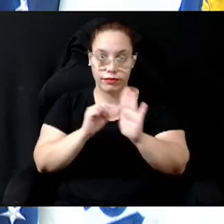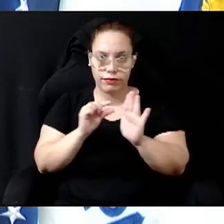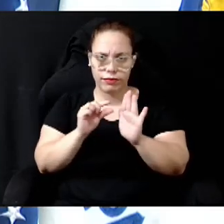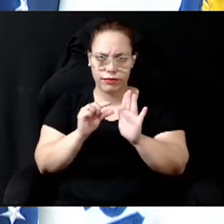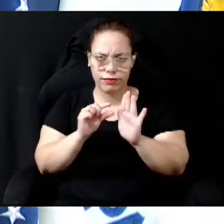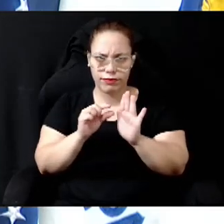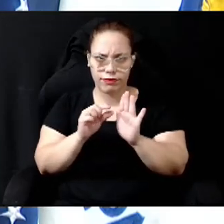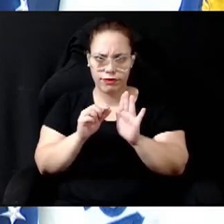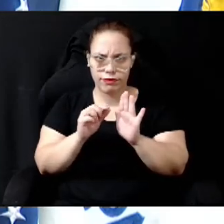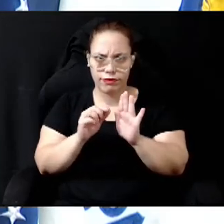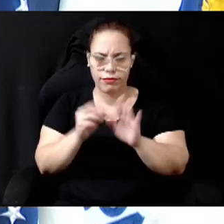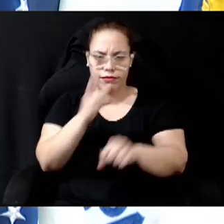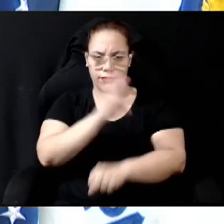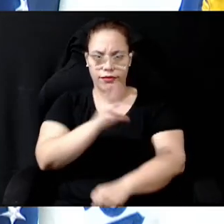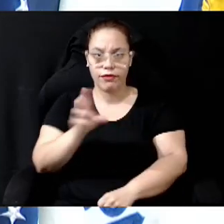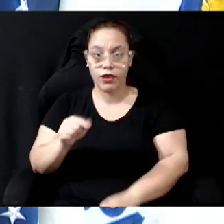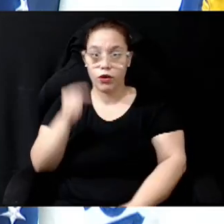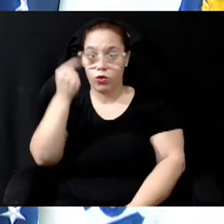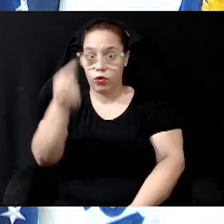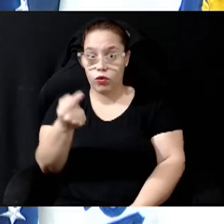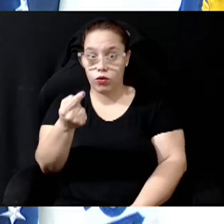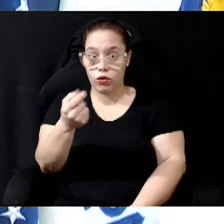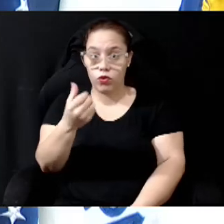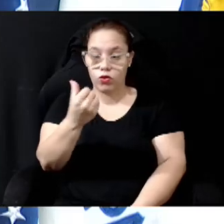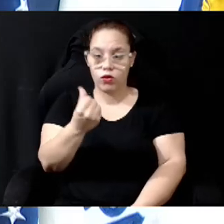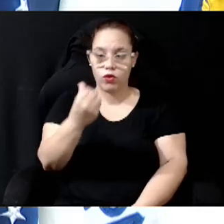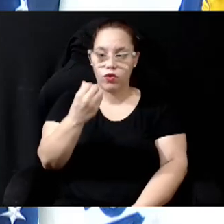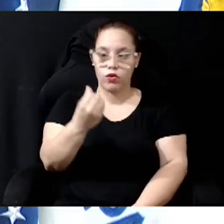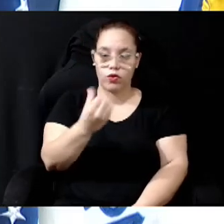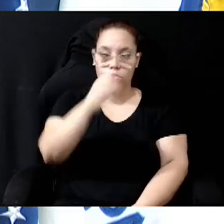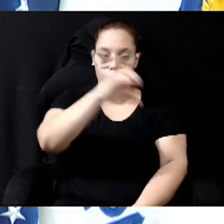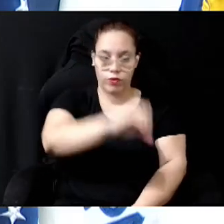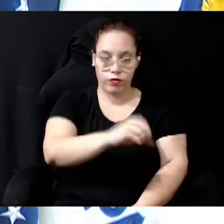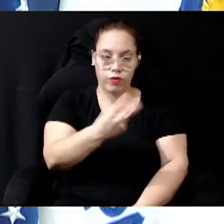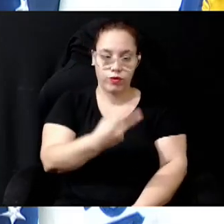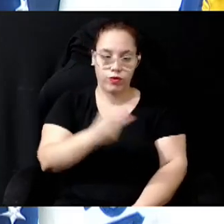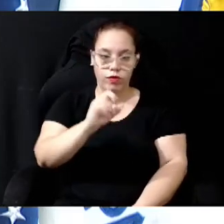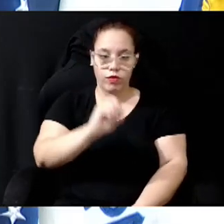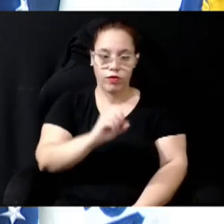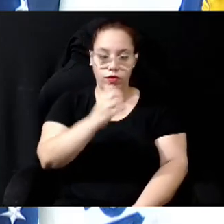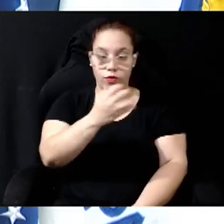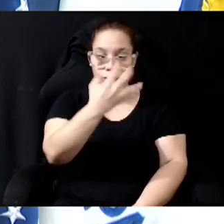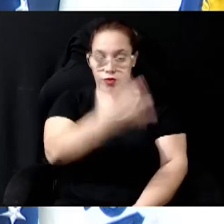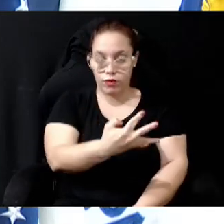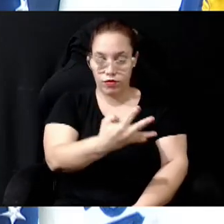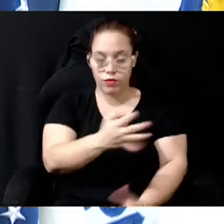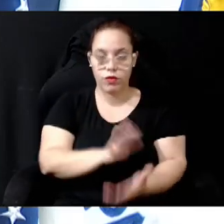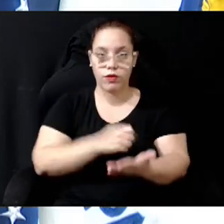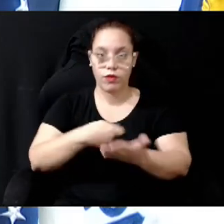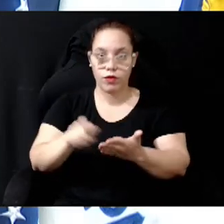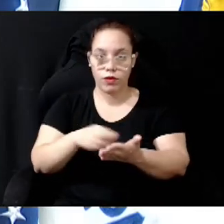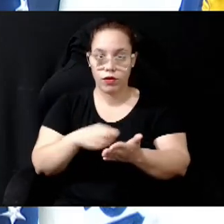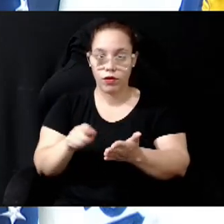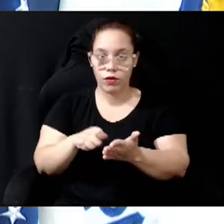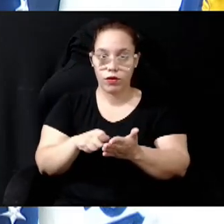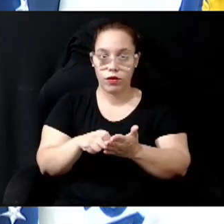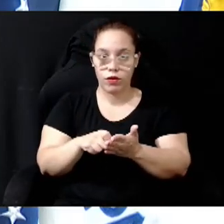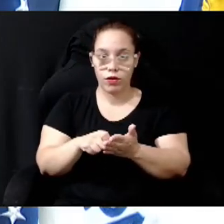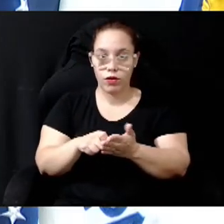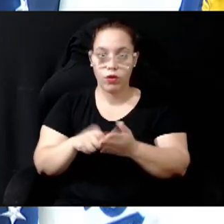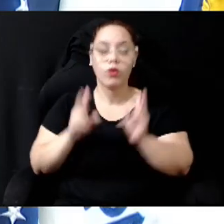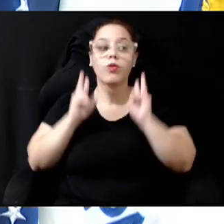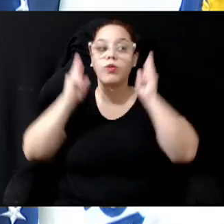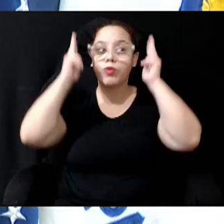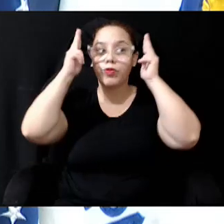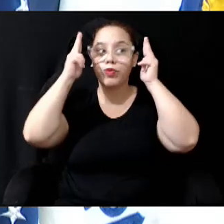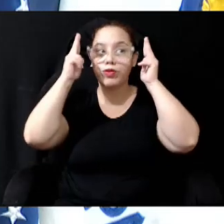no site depois. É o 119 de 2024. É de autoria do senhor Edivaldo Cabelo, vereador